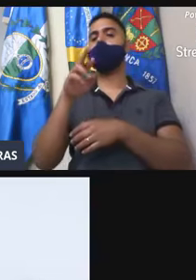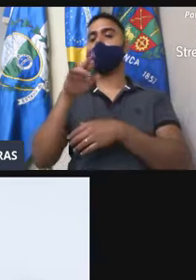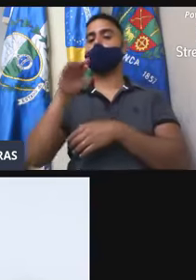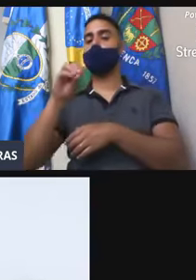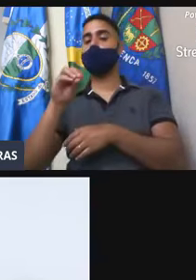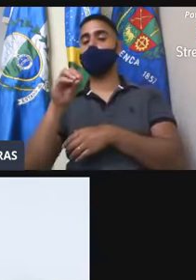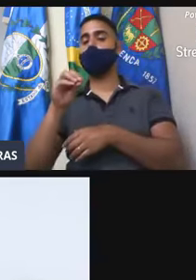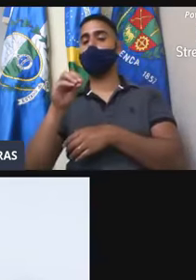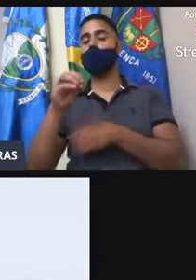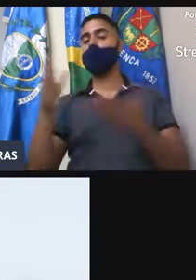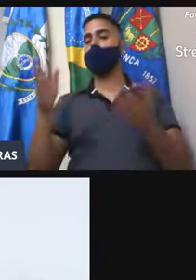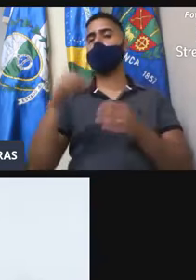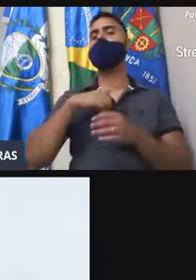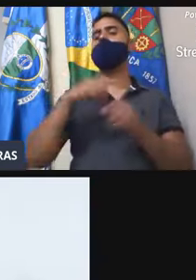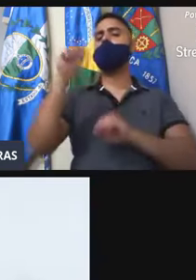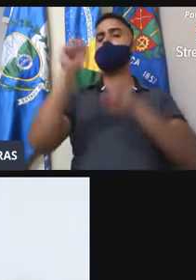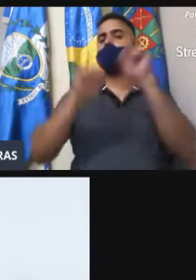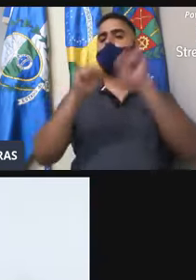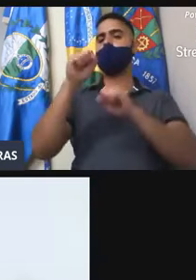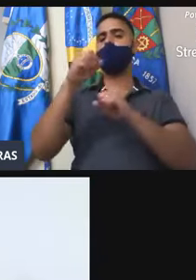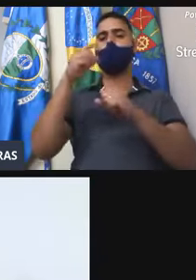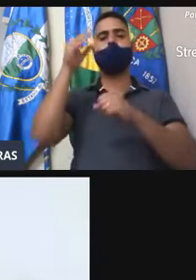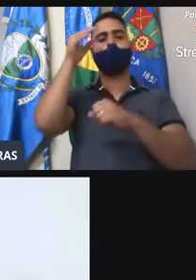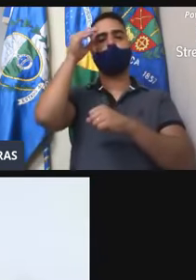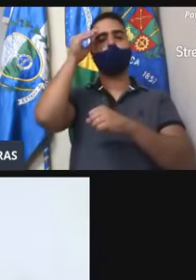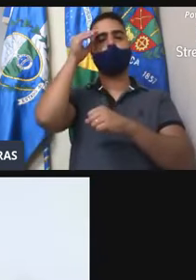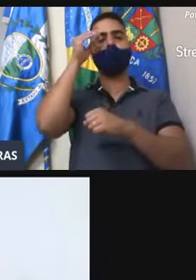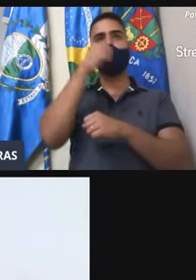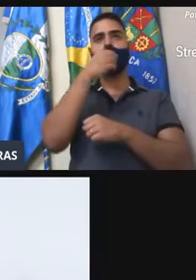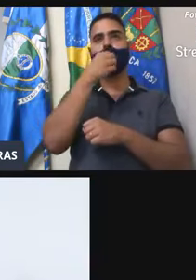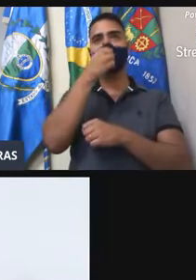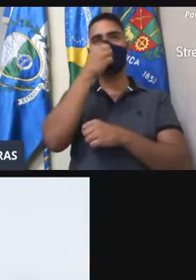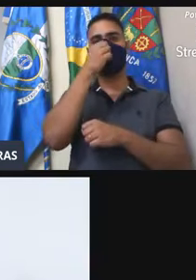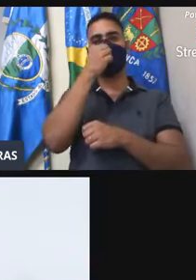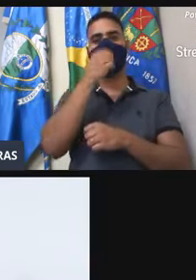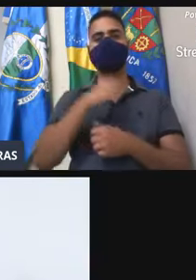hoje. Também fiz isso em